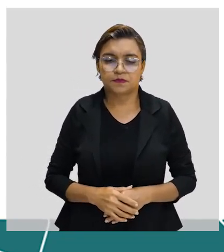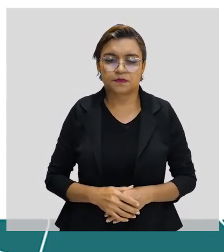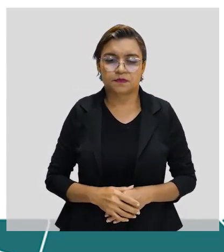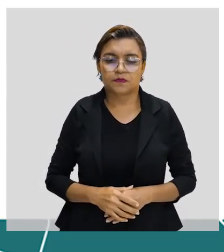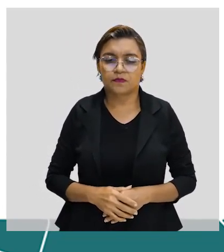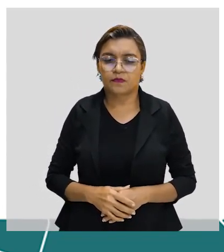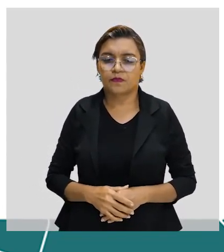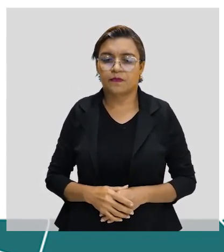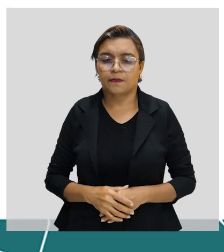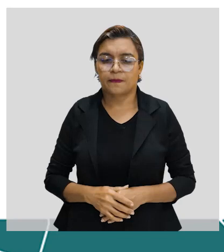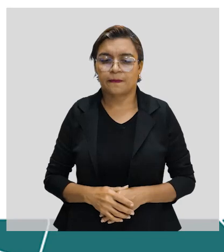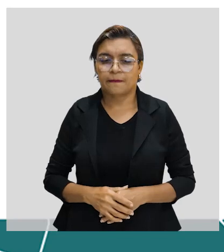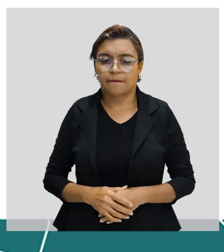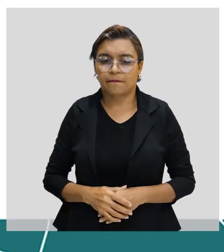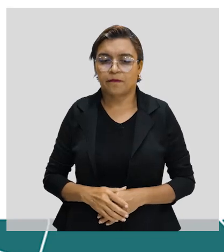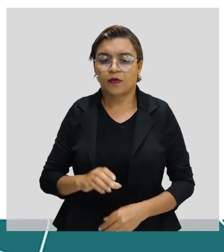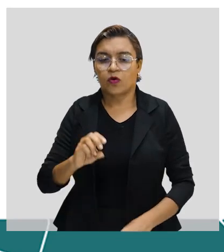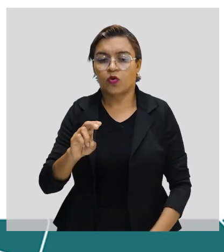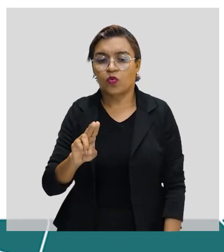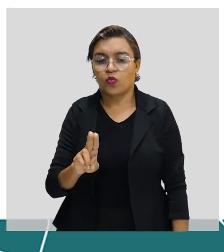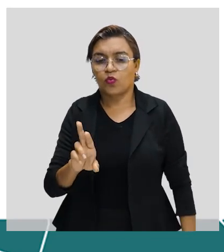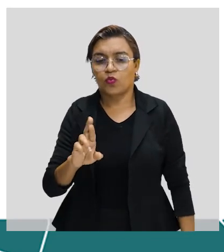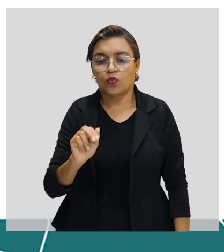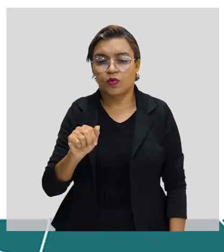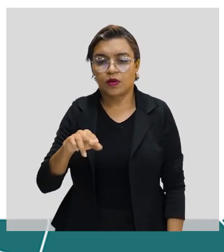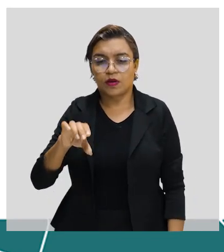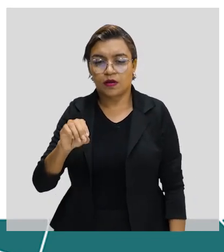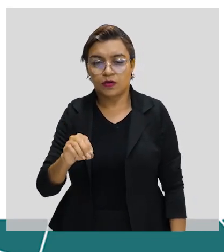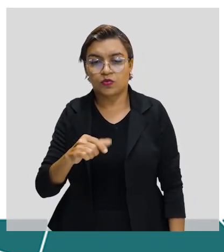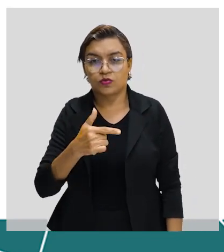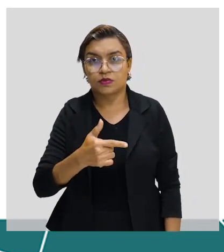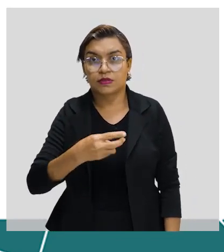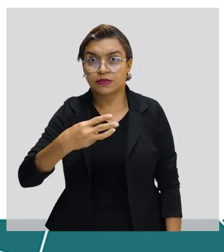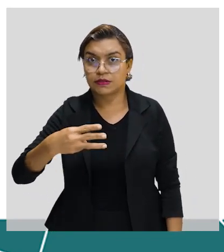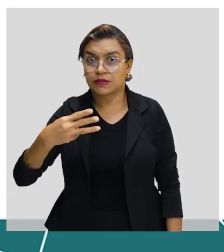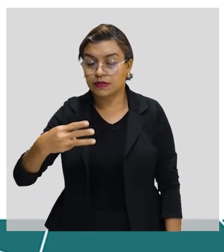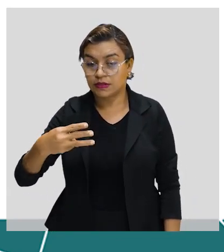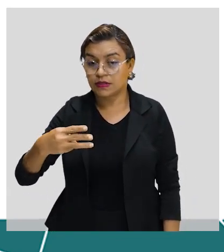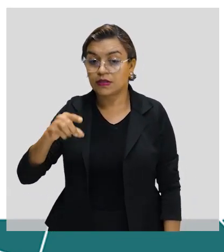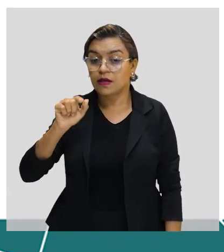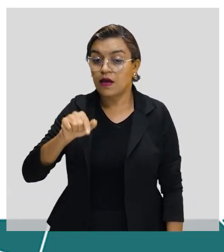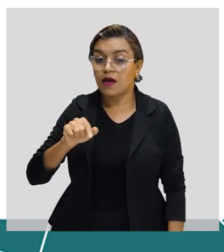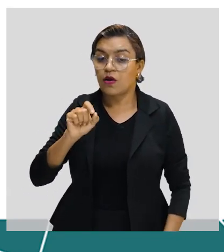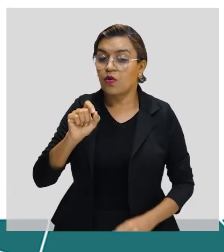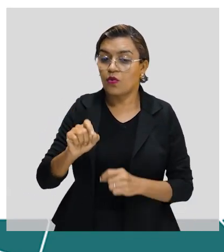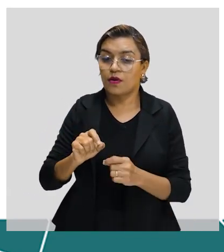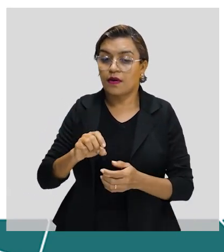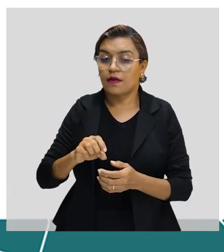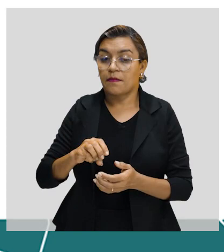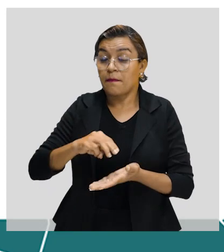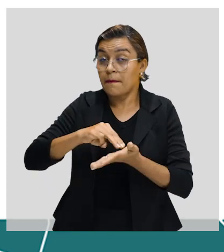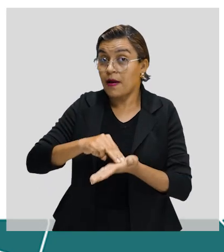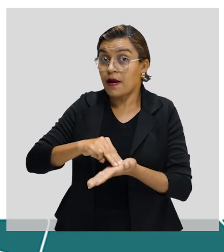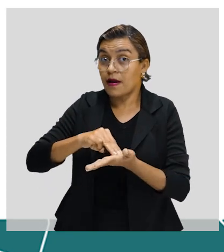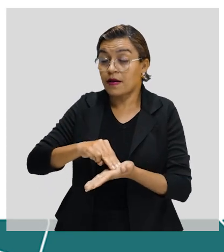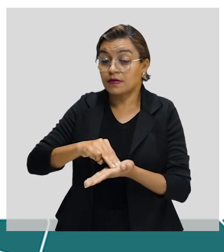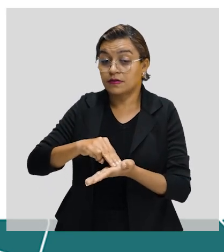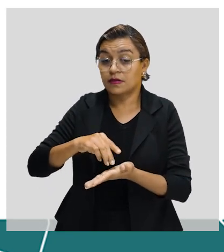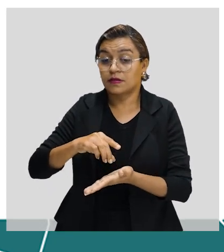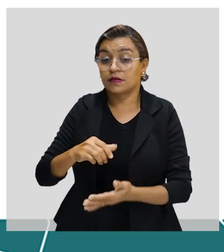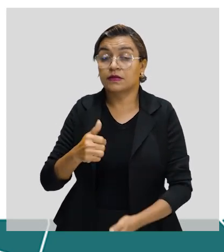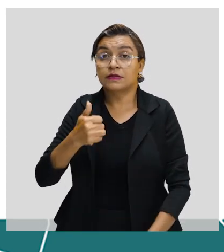no caso do urânio 233, que é o isótopo do urânio, ó, está mudando aqui a nossa massa, são cerca de